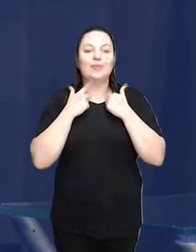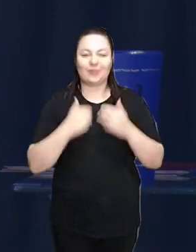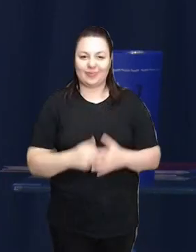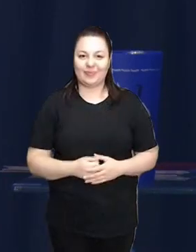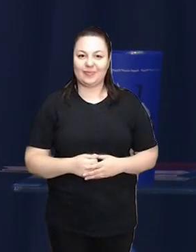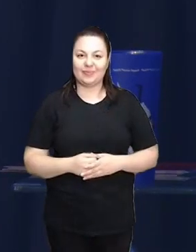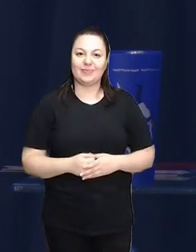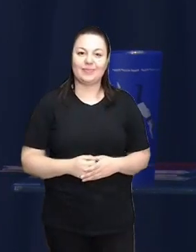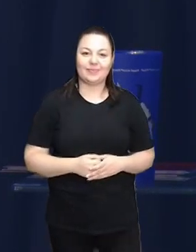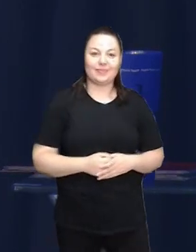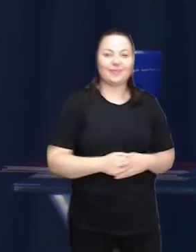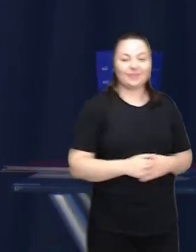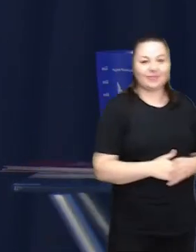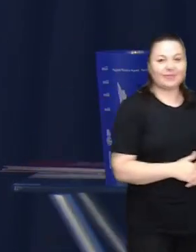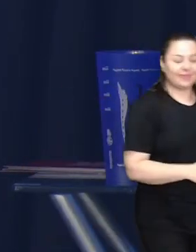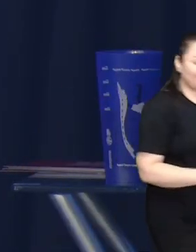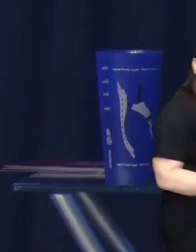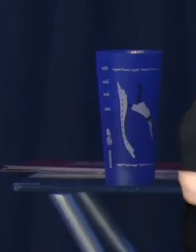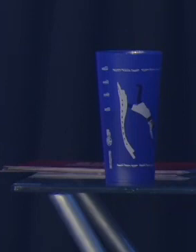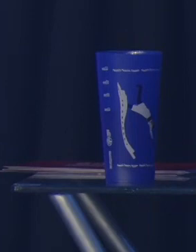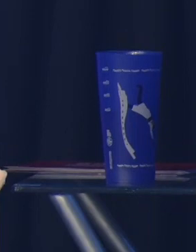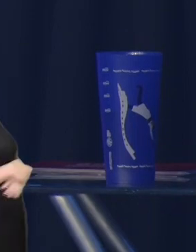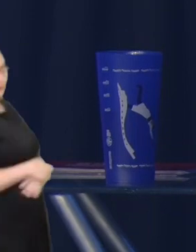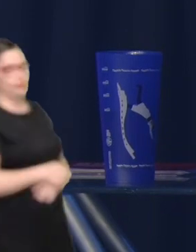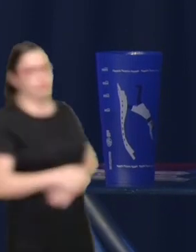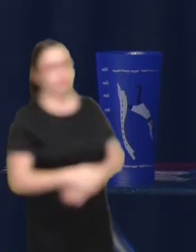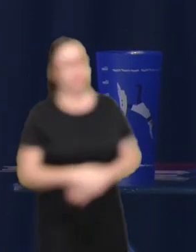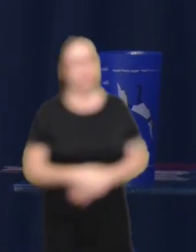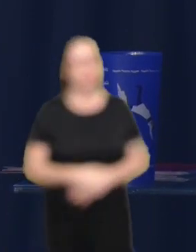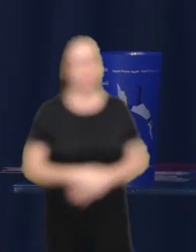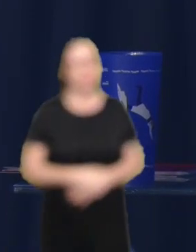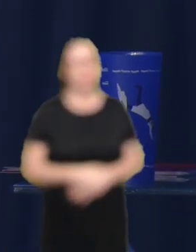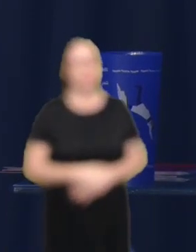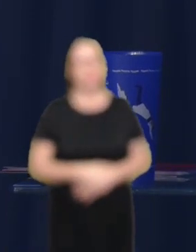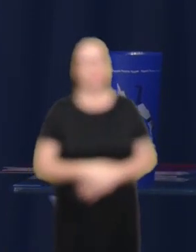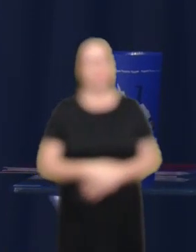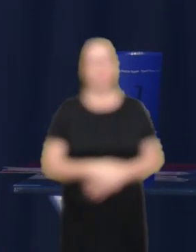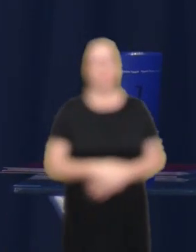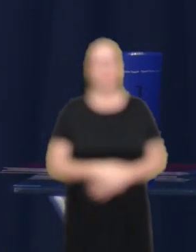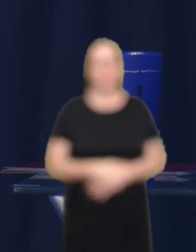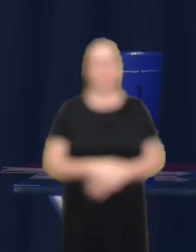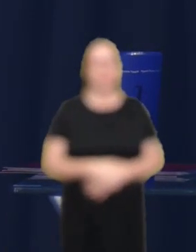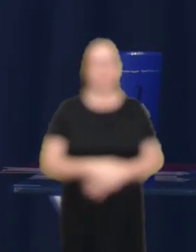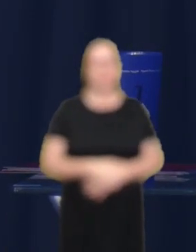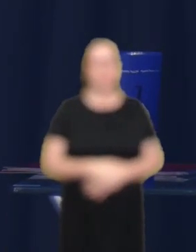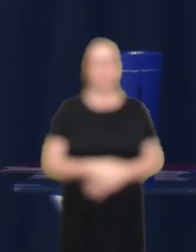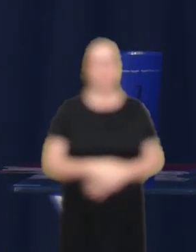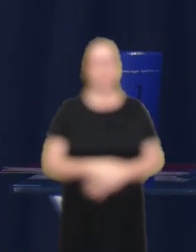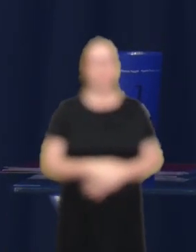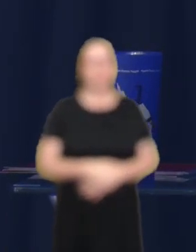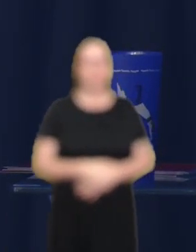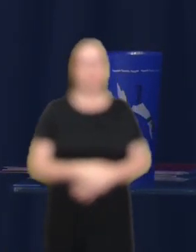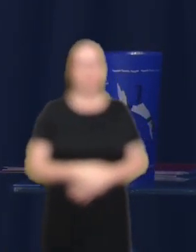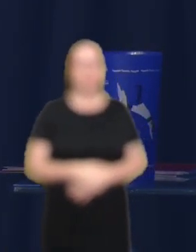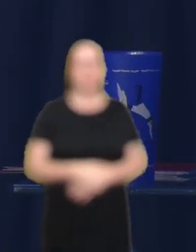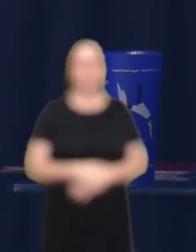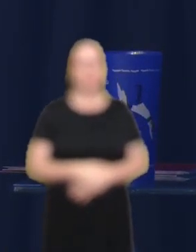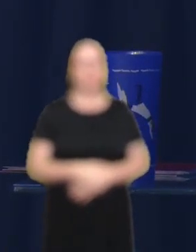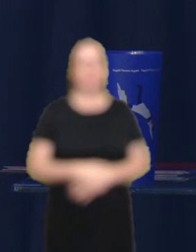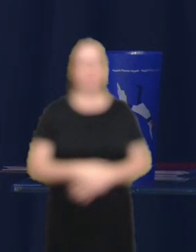Ai, adorei, Dani, essa ideia da dieta, né? Super bacana mesmo, porque para mim é um convite para cada um de nós, assim,